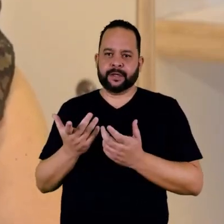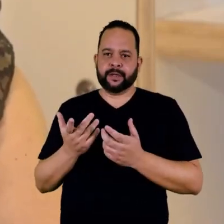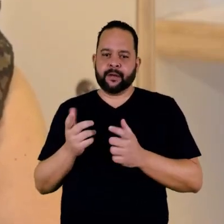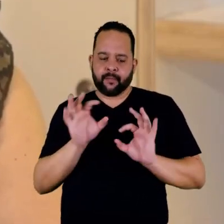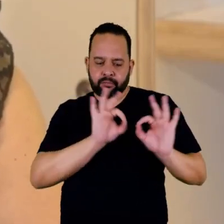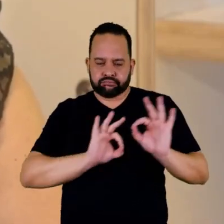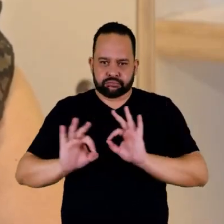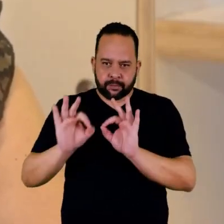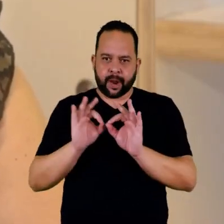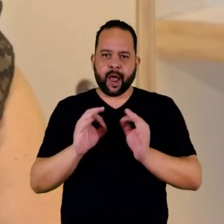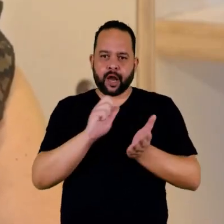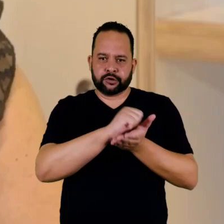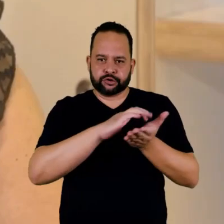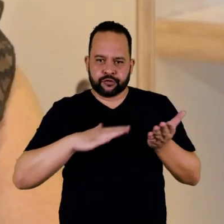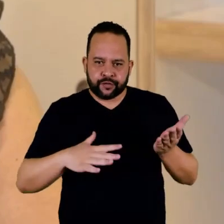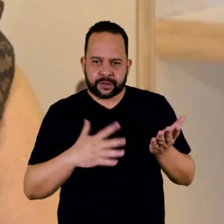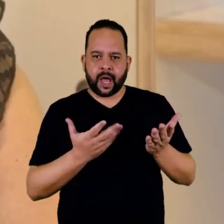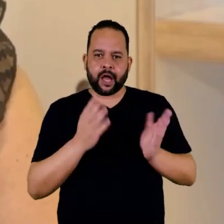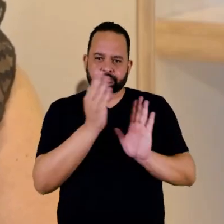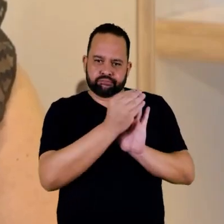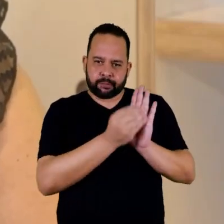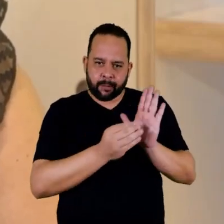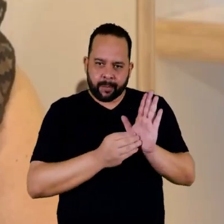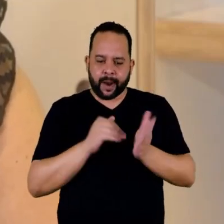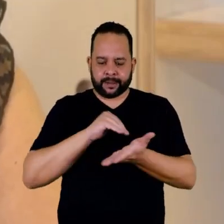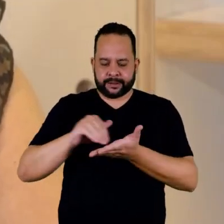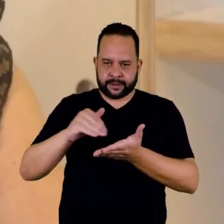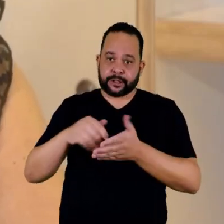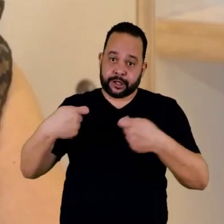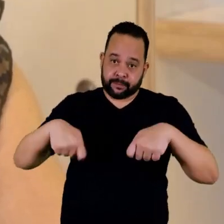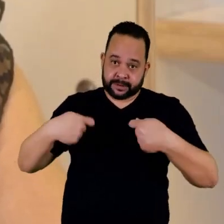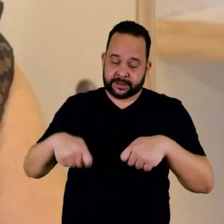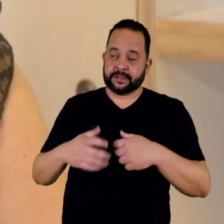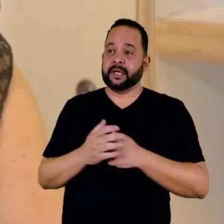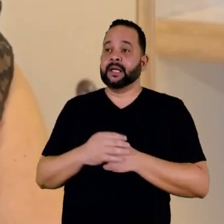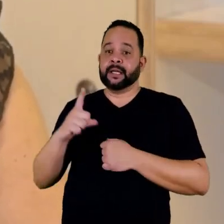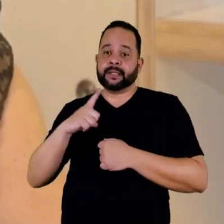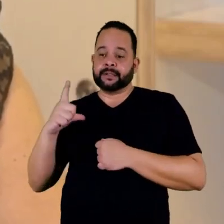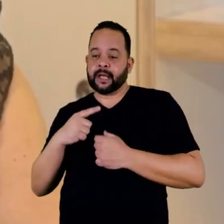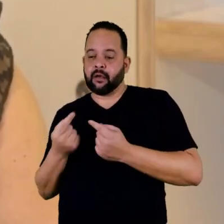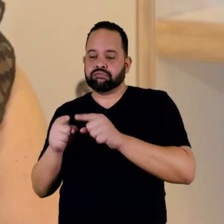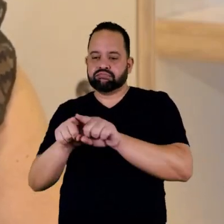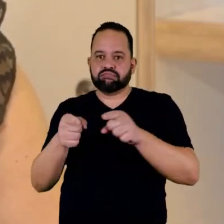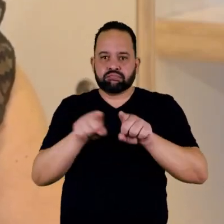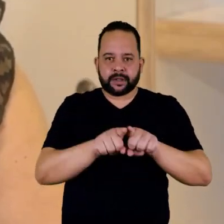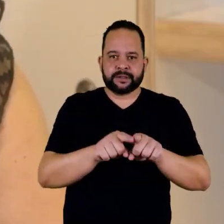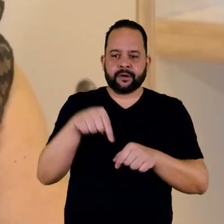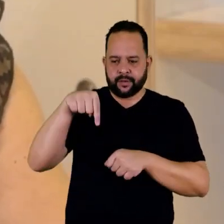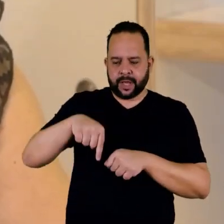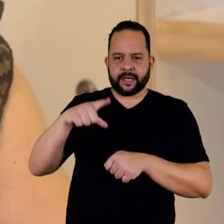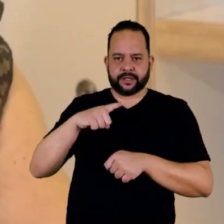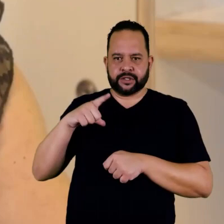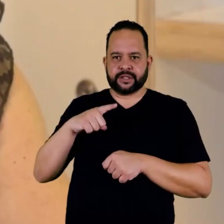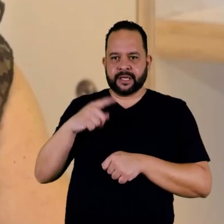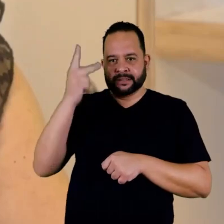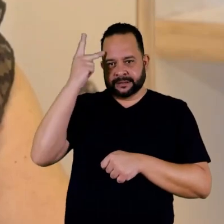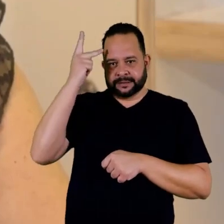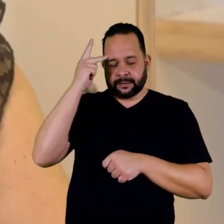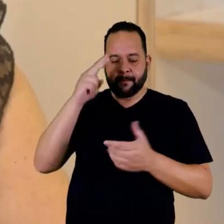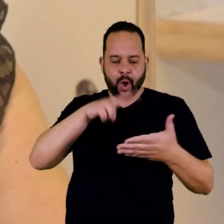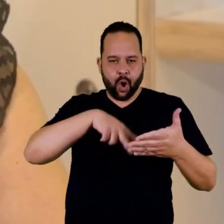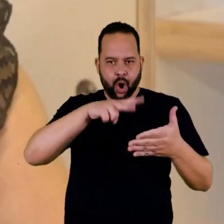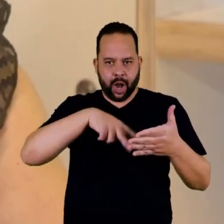desenvolver as atividades que a secretaria tem ela vai buscando parceiros e aqui a gente tem a ESP leituras que é a